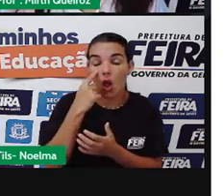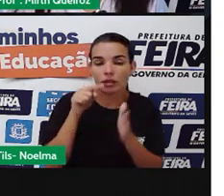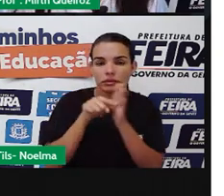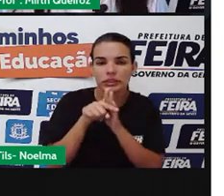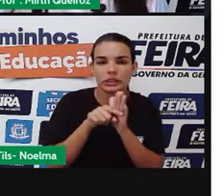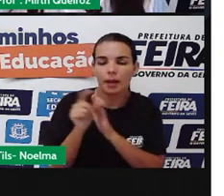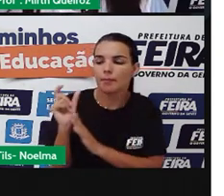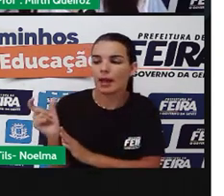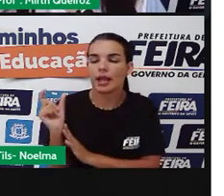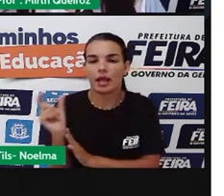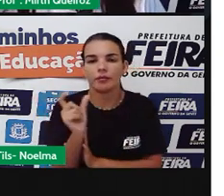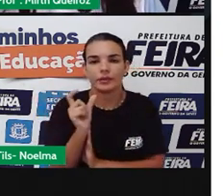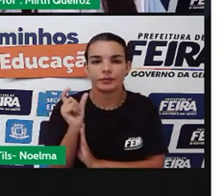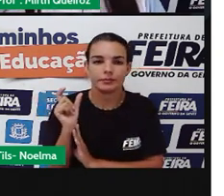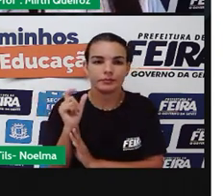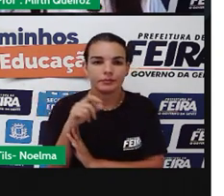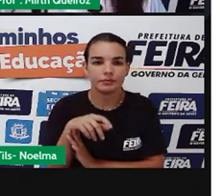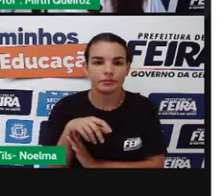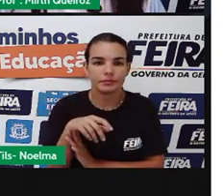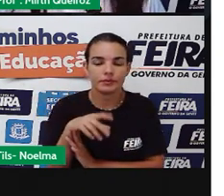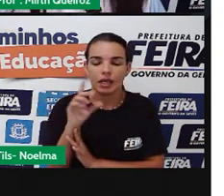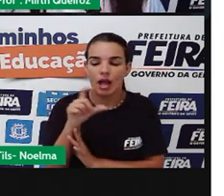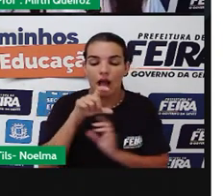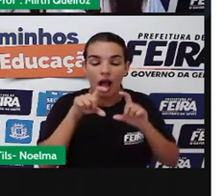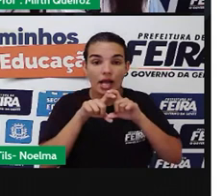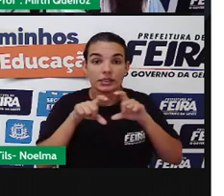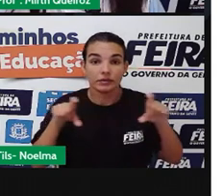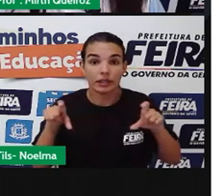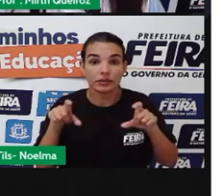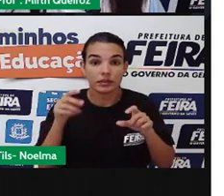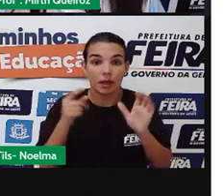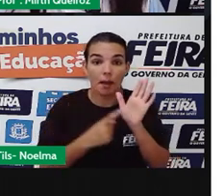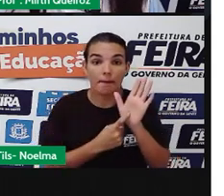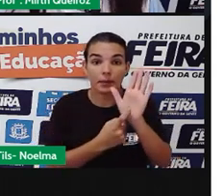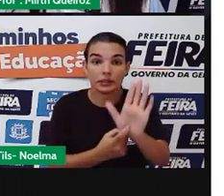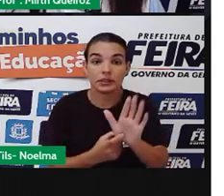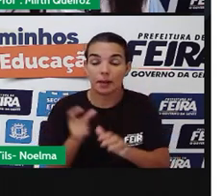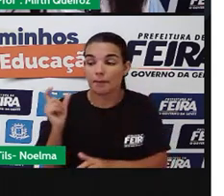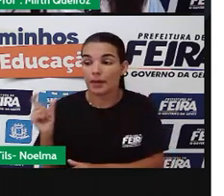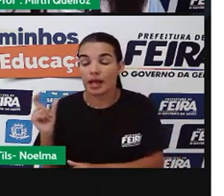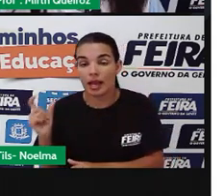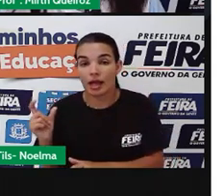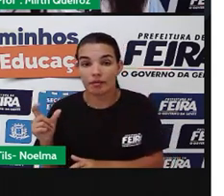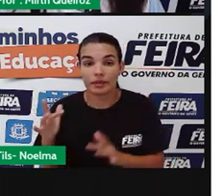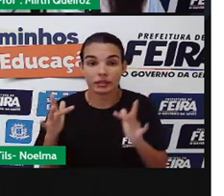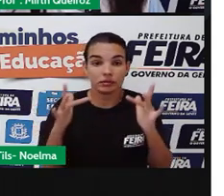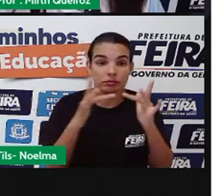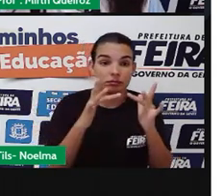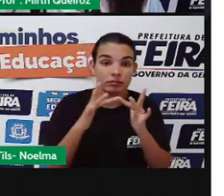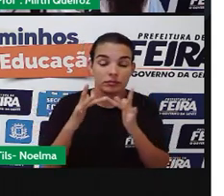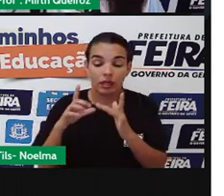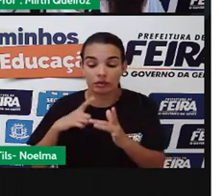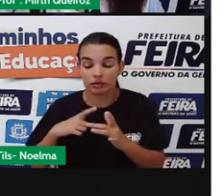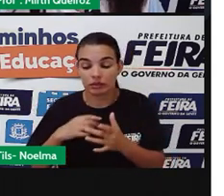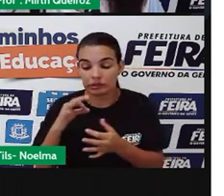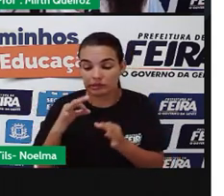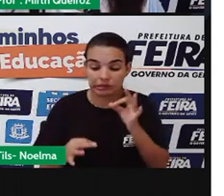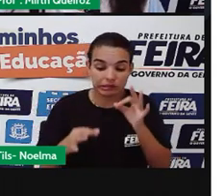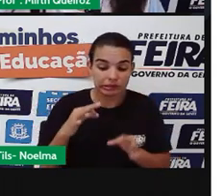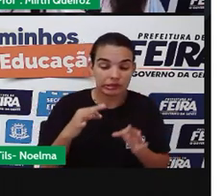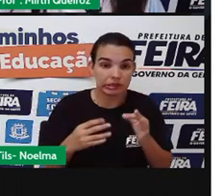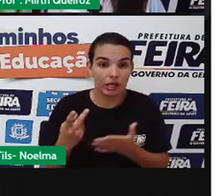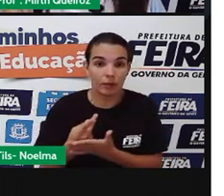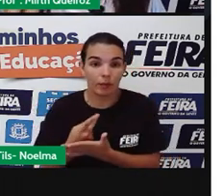Analisando as palavras. As frases apresentam palavras com correspondências regulares e